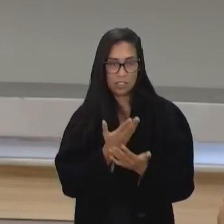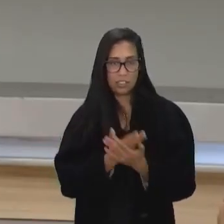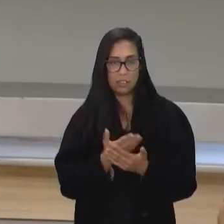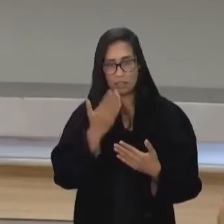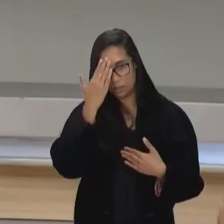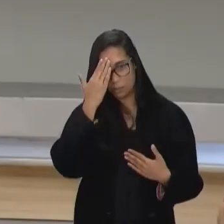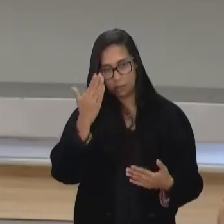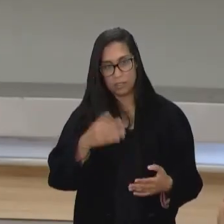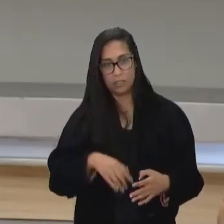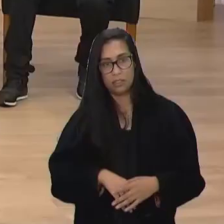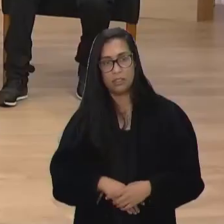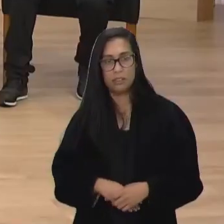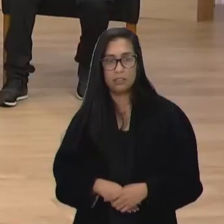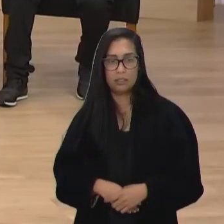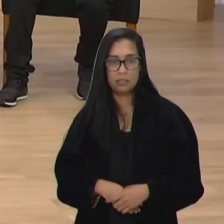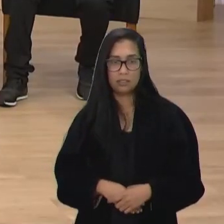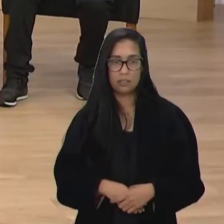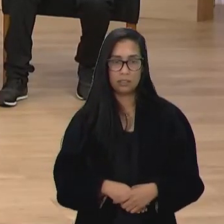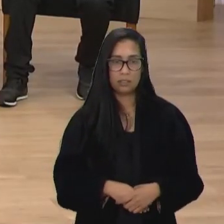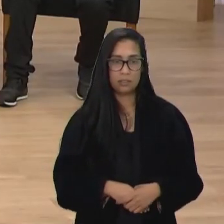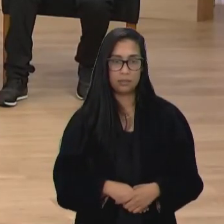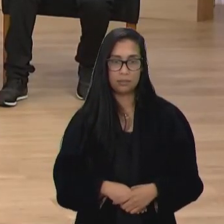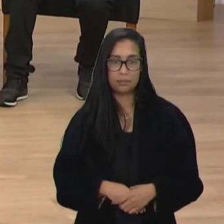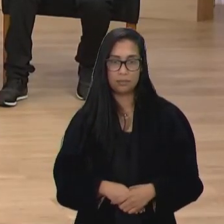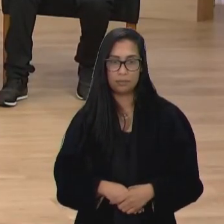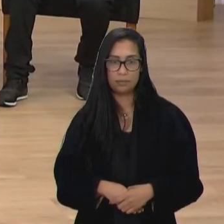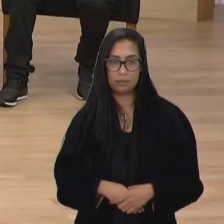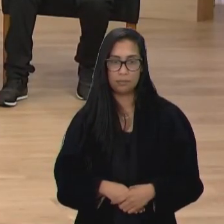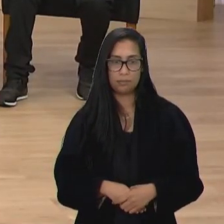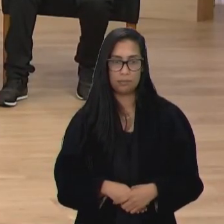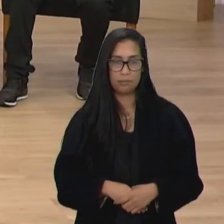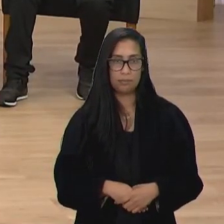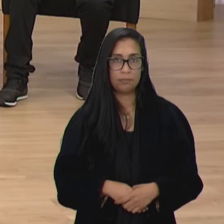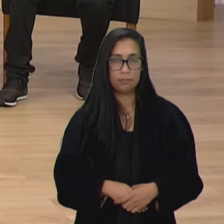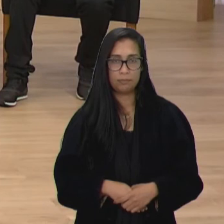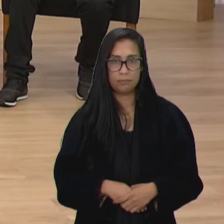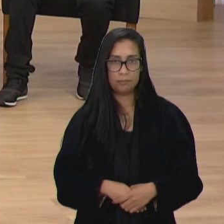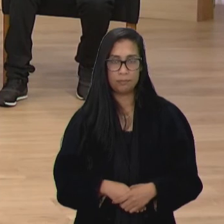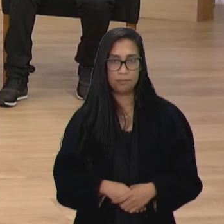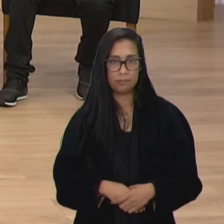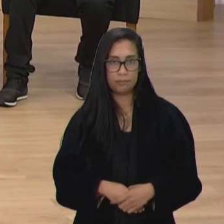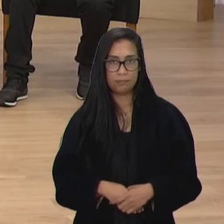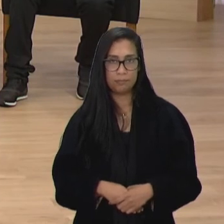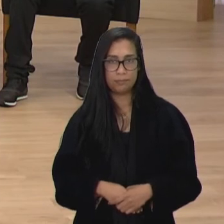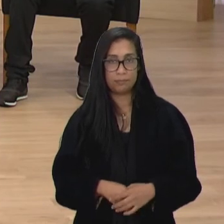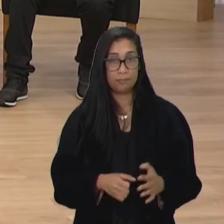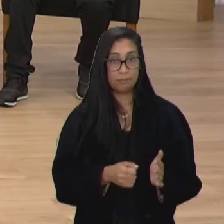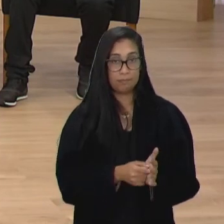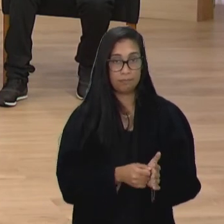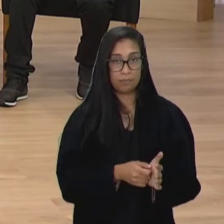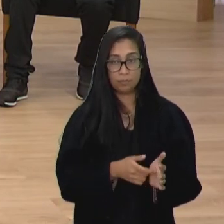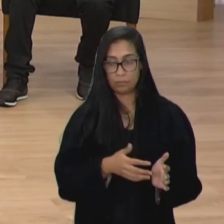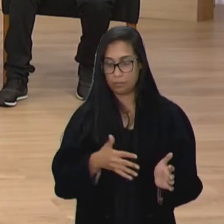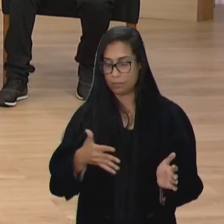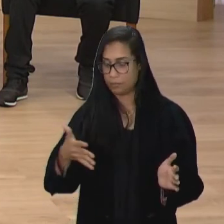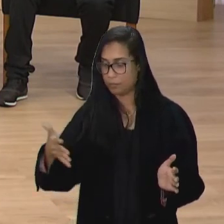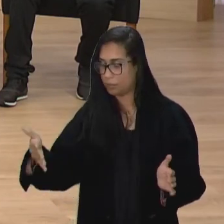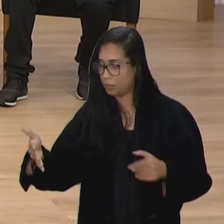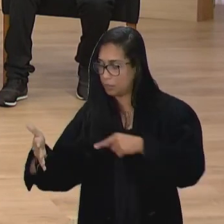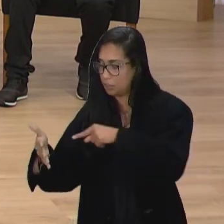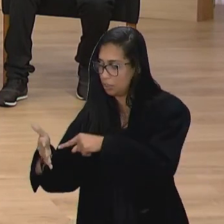eu vou fazer uma citação, quer ver? Parte da jornada é o seu fim. Quem disse isso foi aquele saudoso Tony Stark.